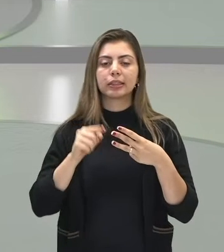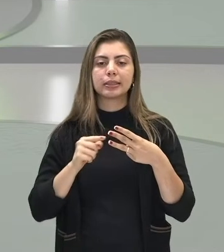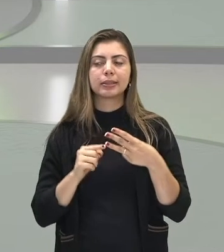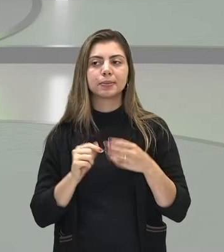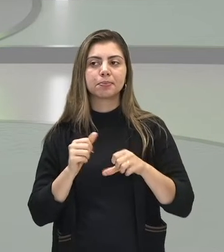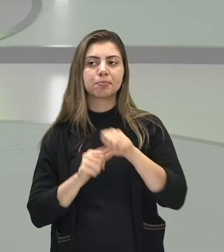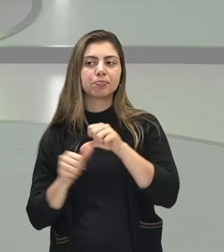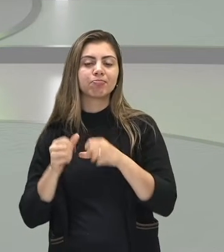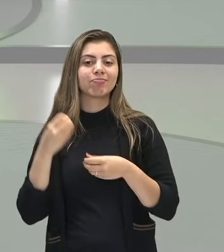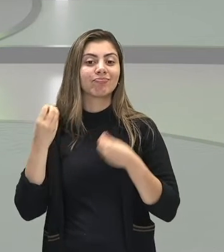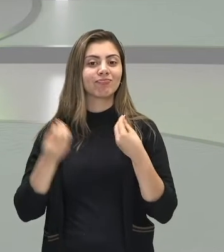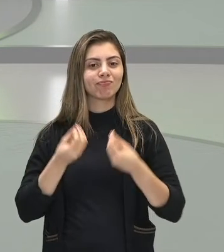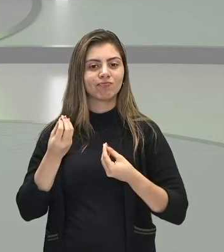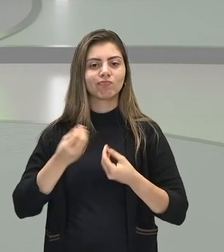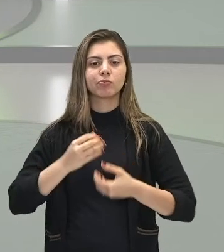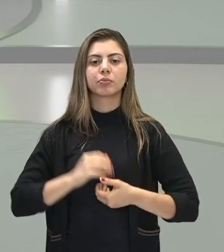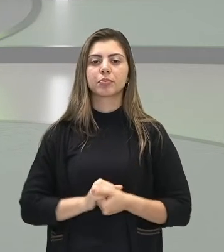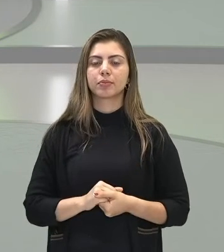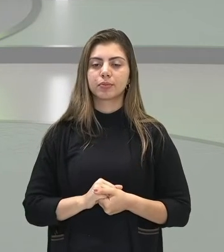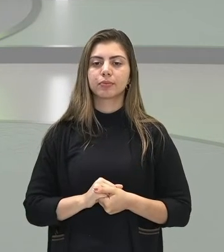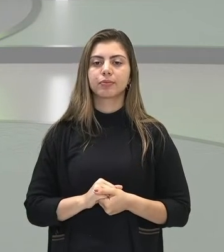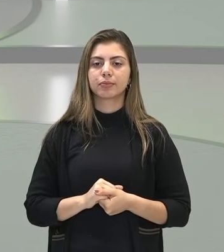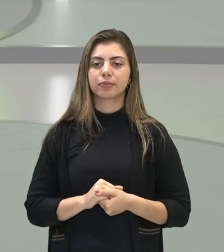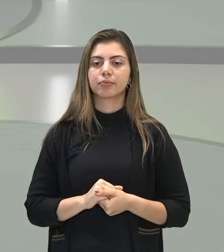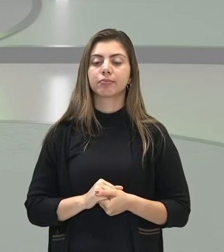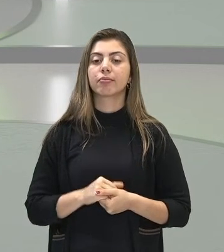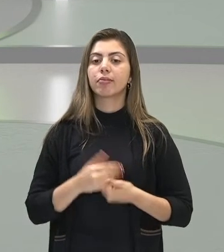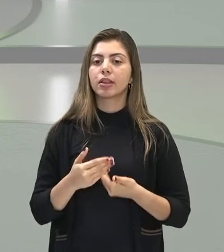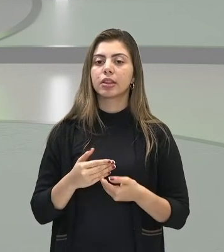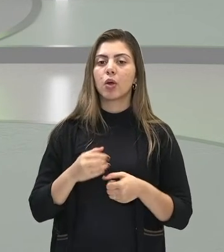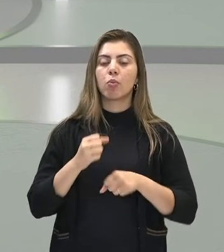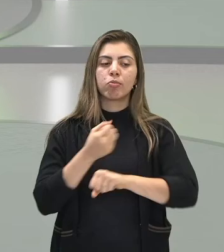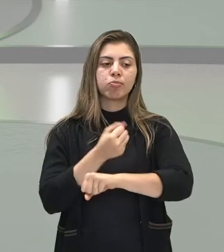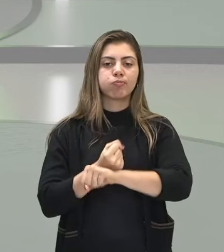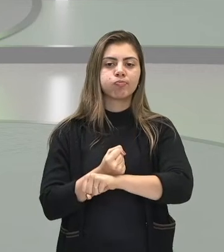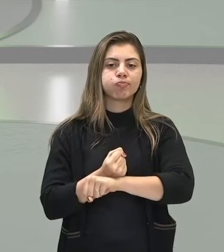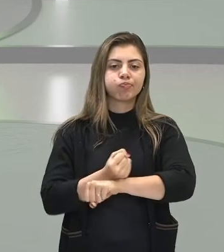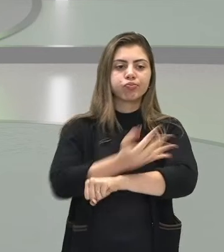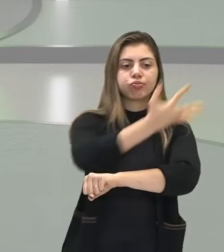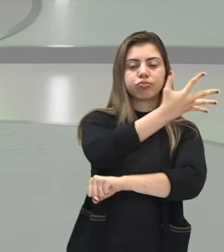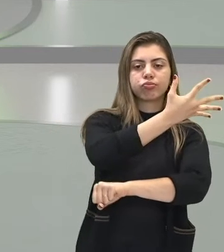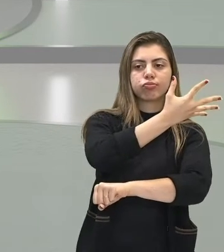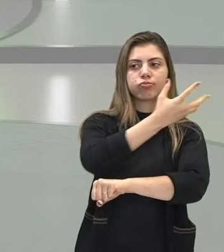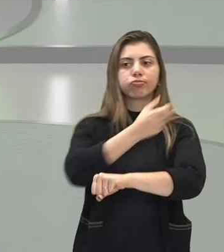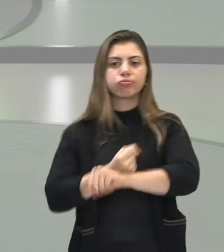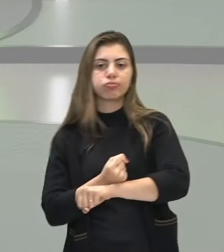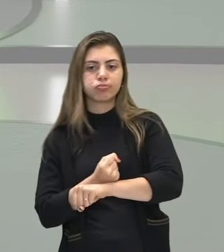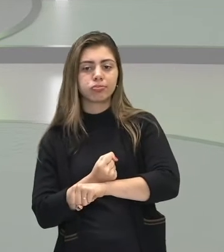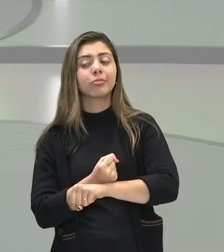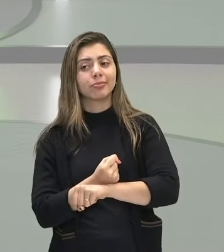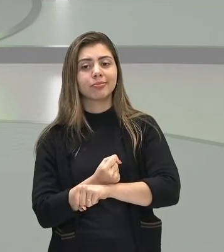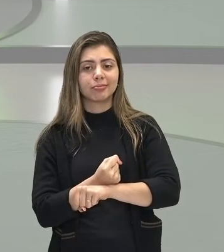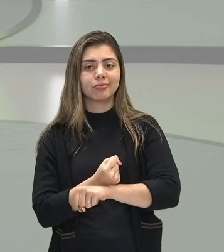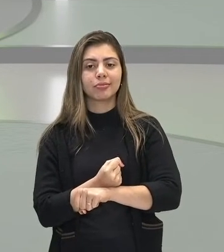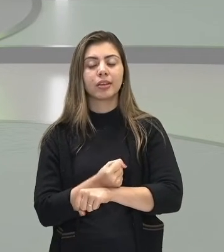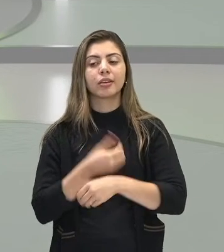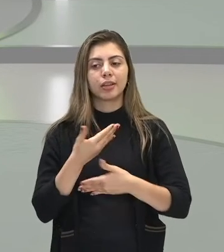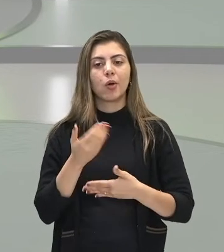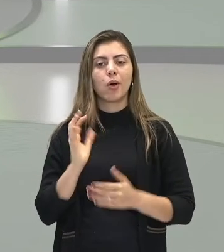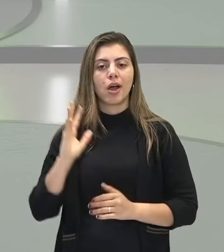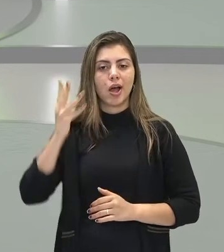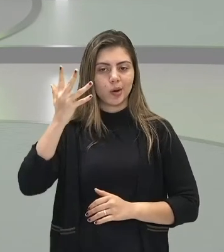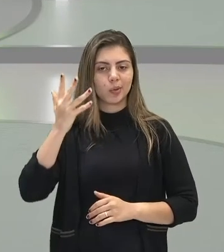Elas ocorrem liberando e absorvendo energia? Sim, elas